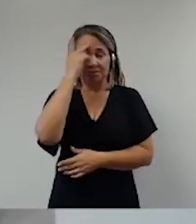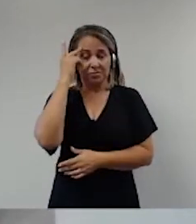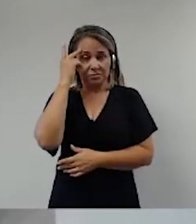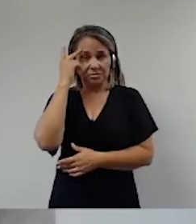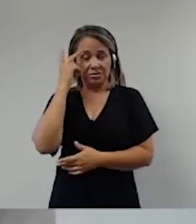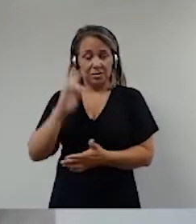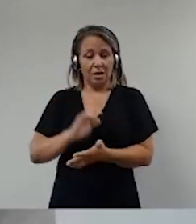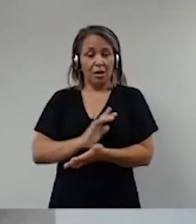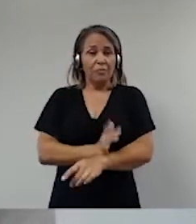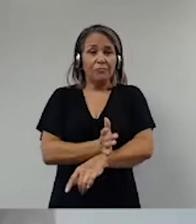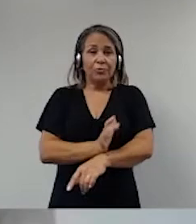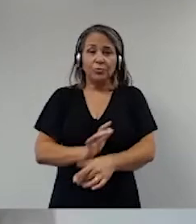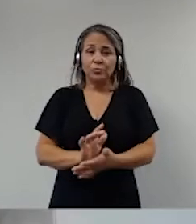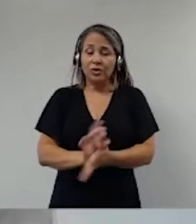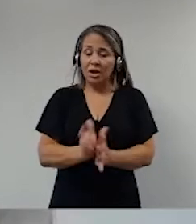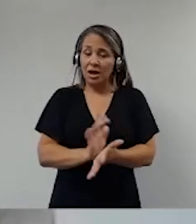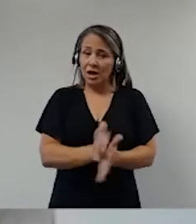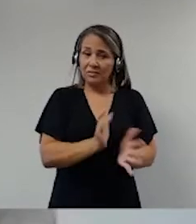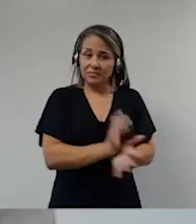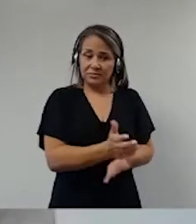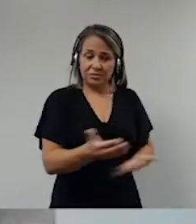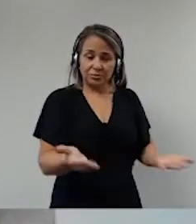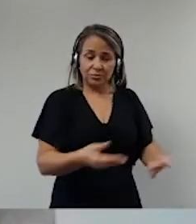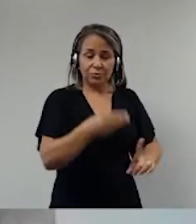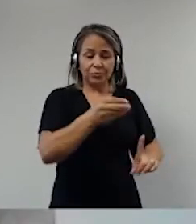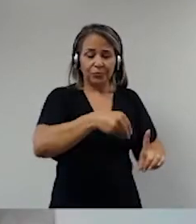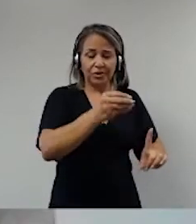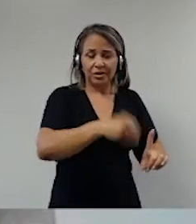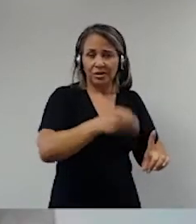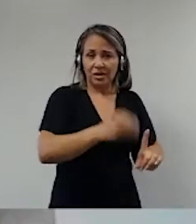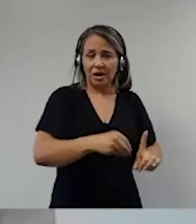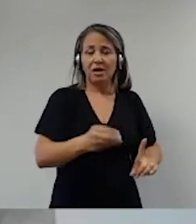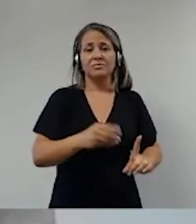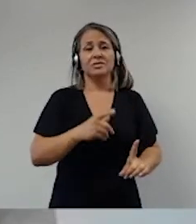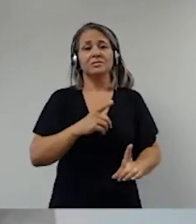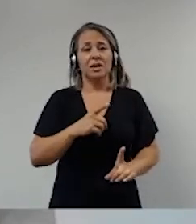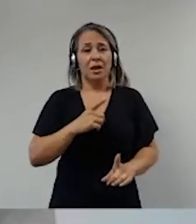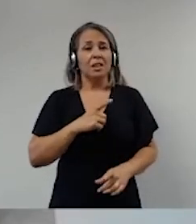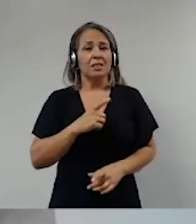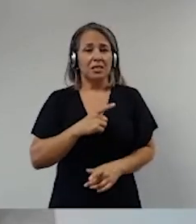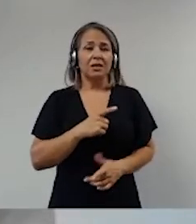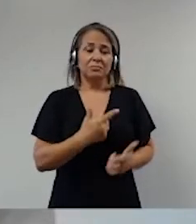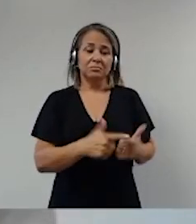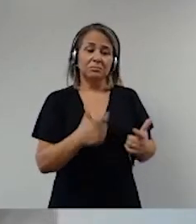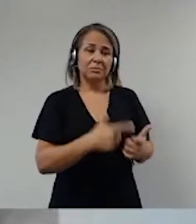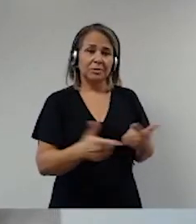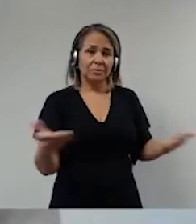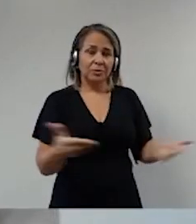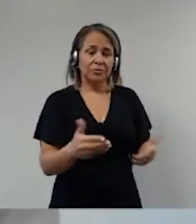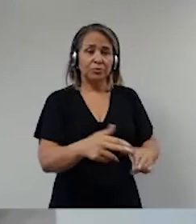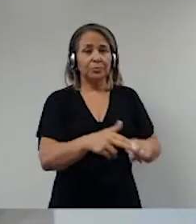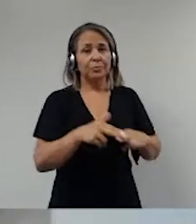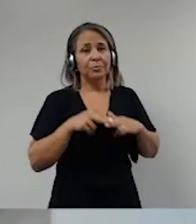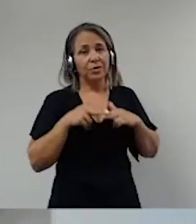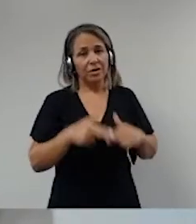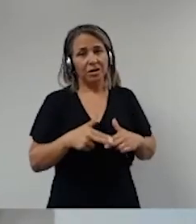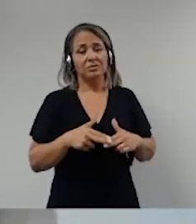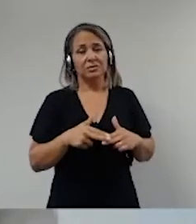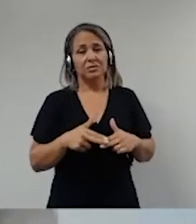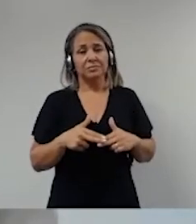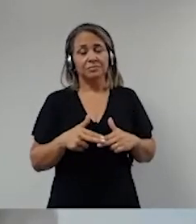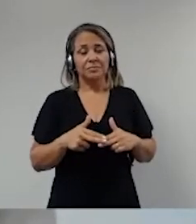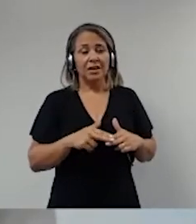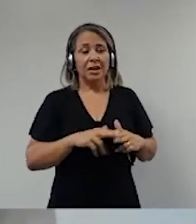a maioria das pessoas vulneráveis estão nessa situação pela convergência